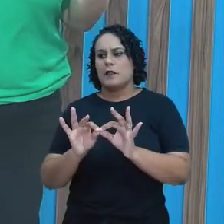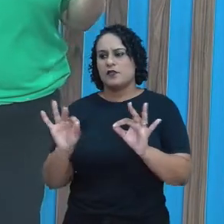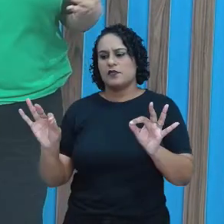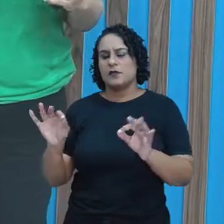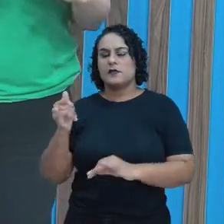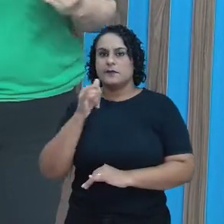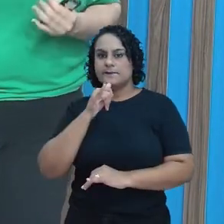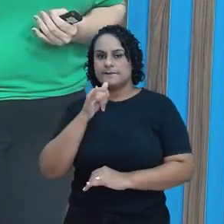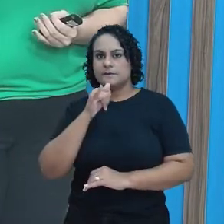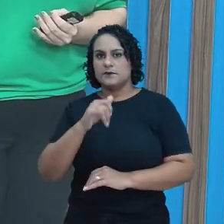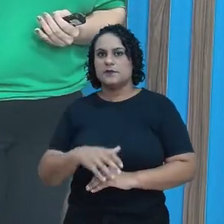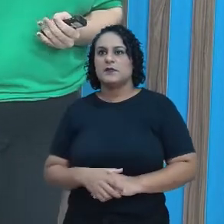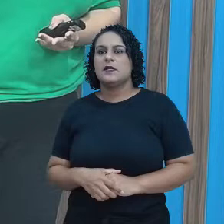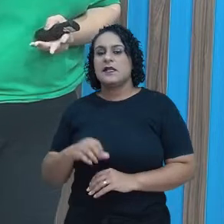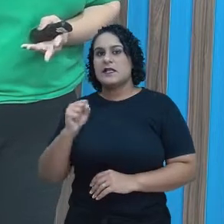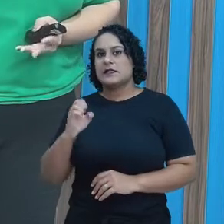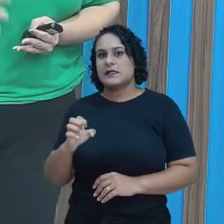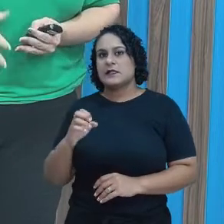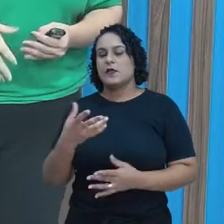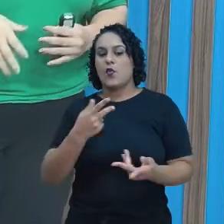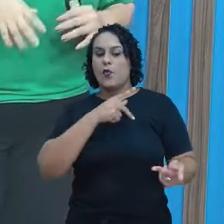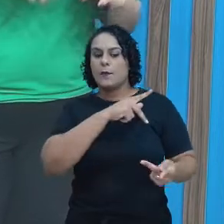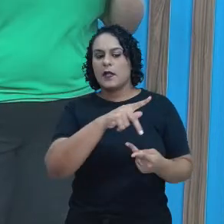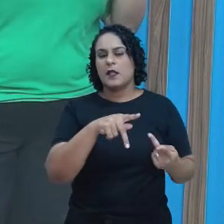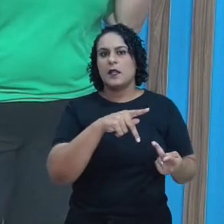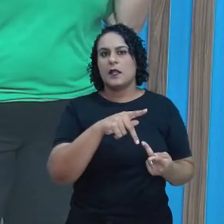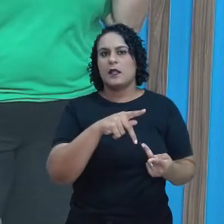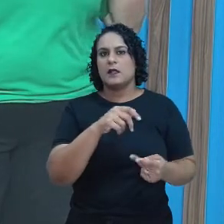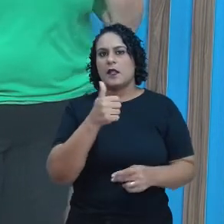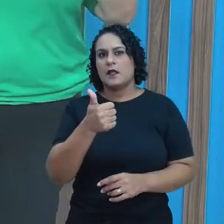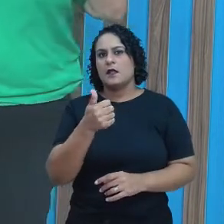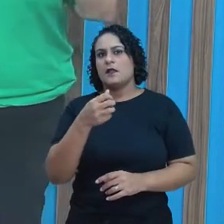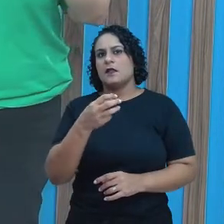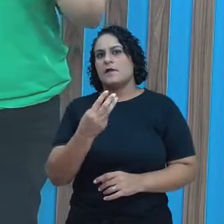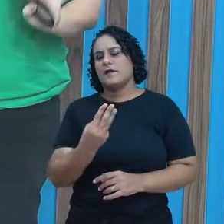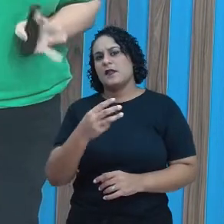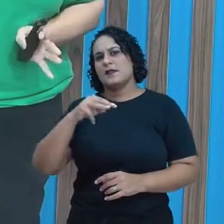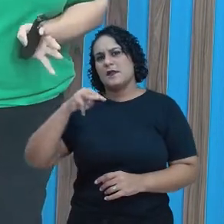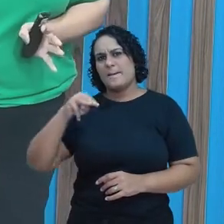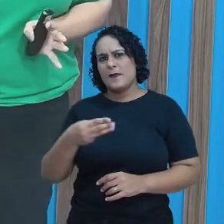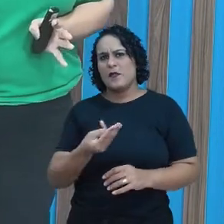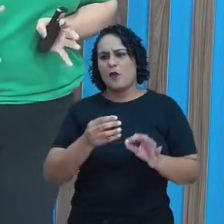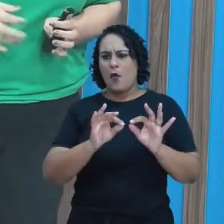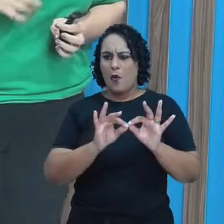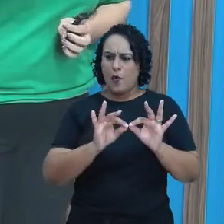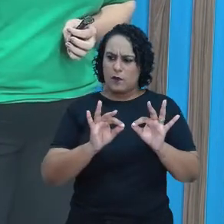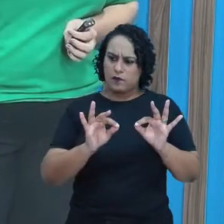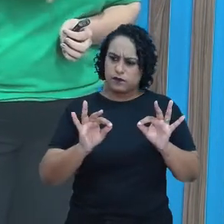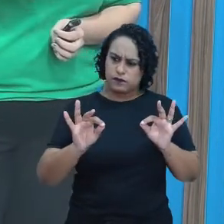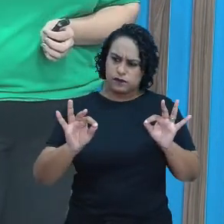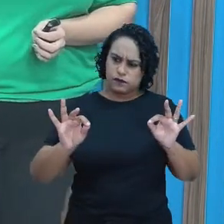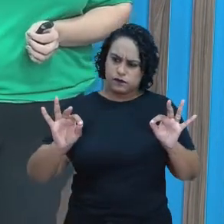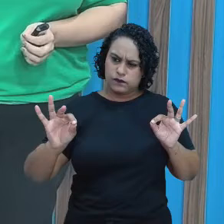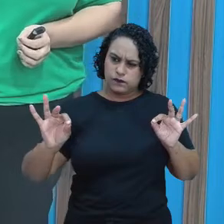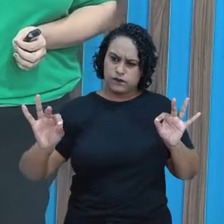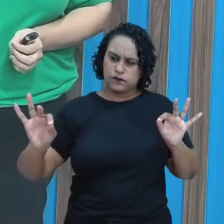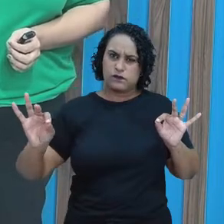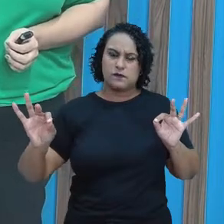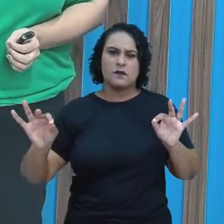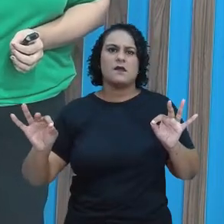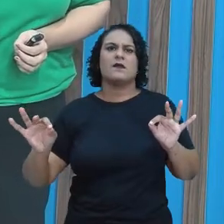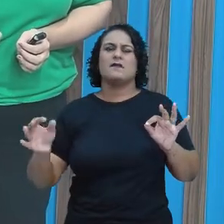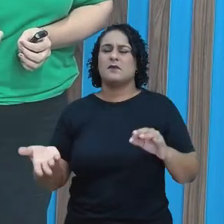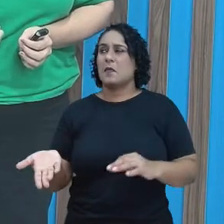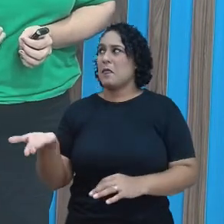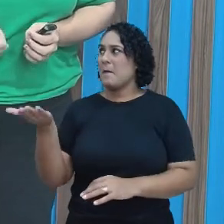exemplo, se o planeta que a gente está observando está a 13 milhões de anos-luz da Terra, isso quer dizer que a gente está olhando 13 milhões de anos